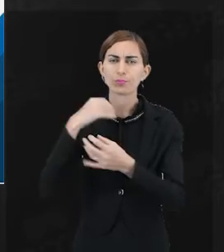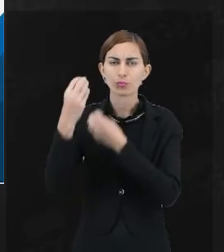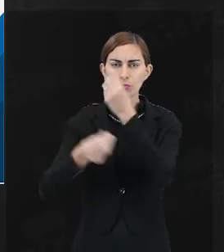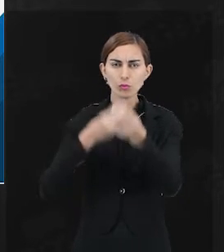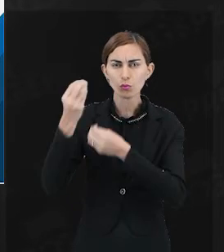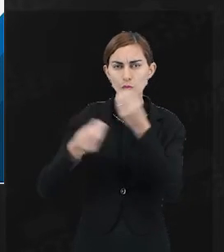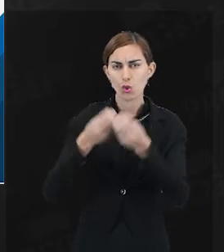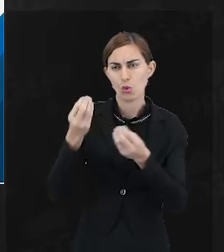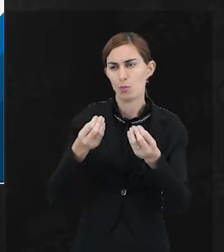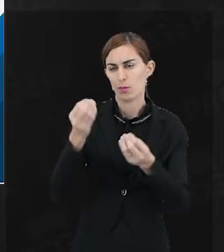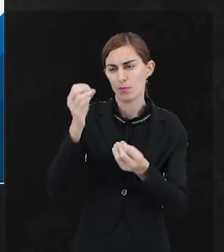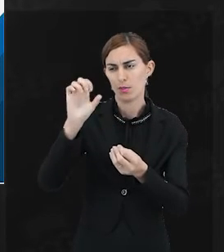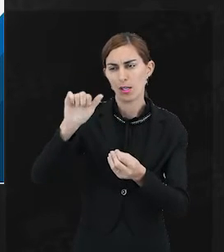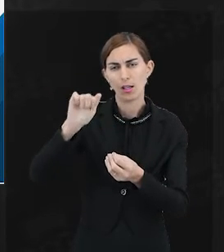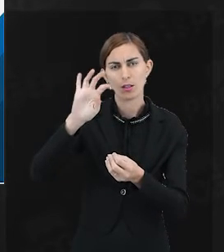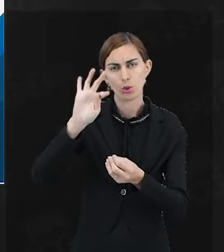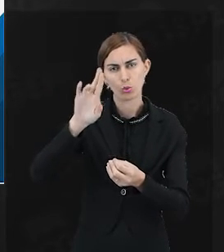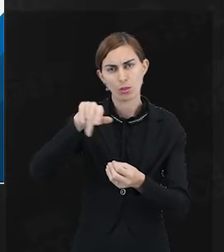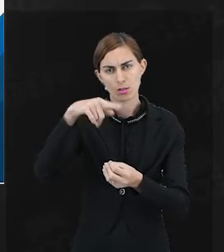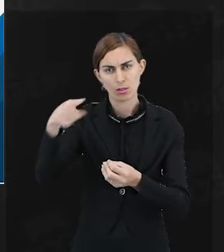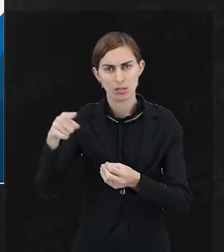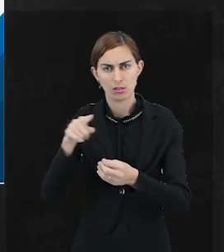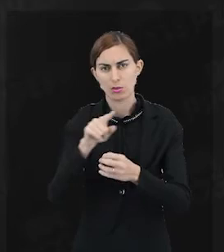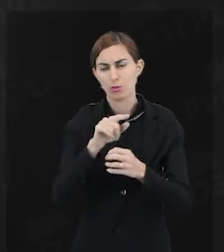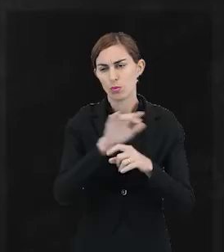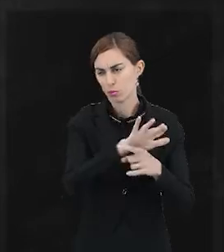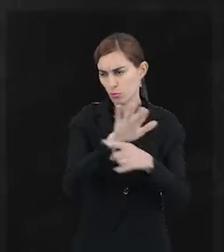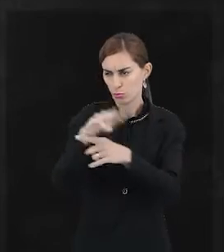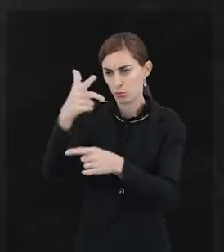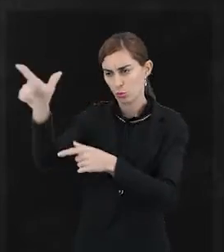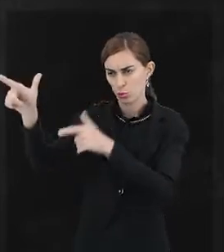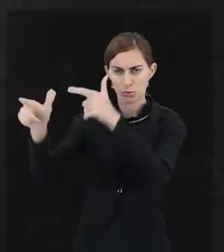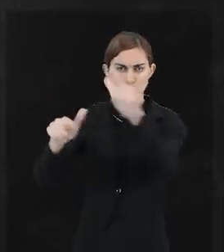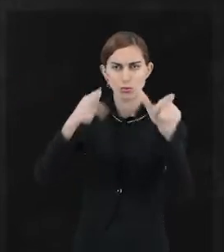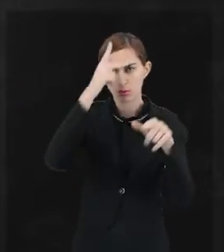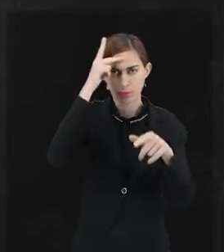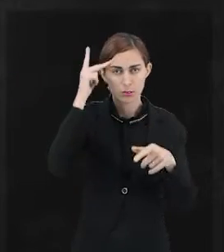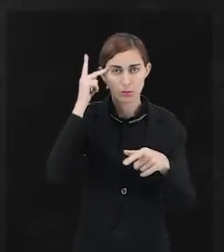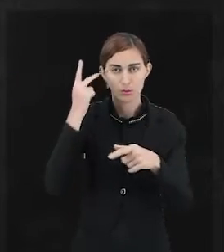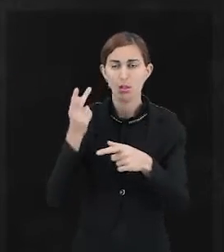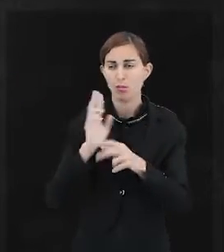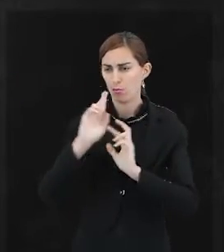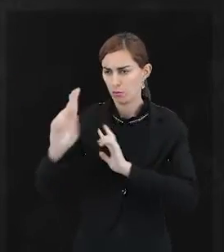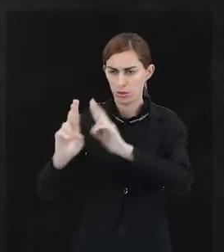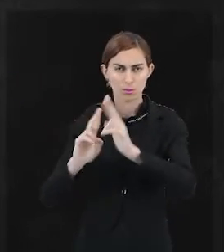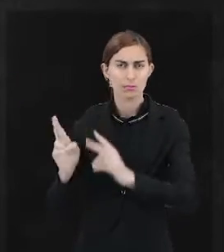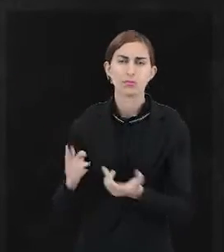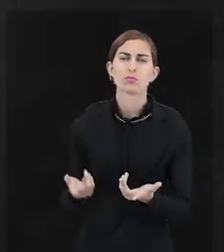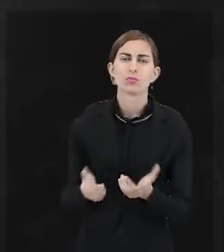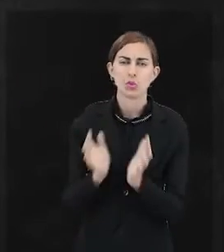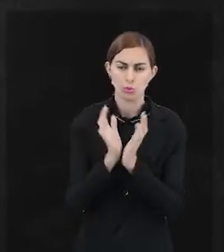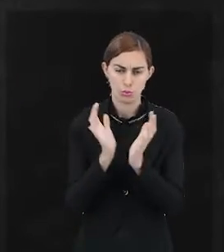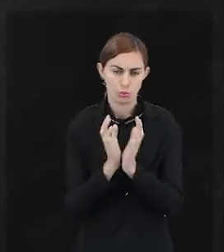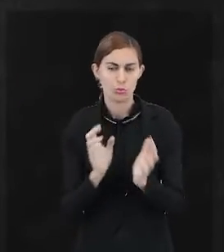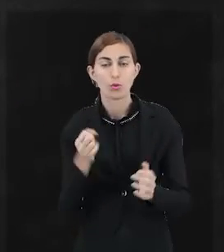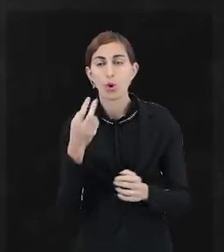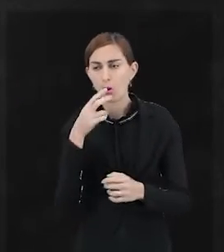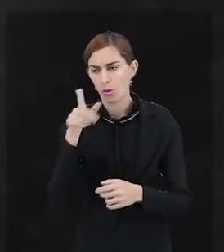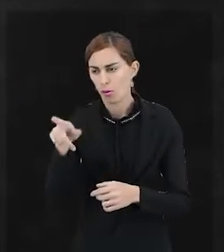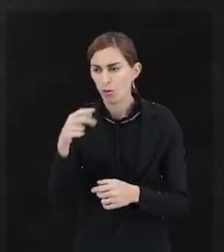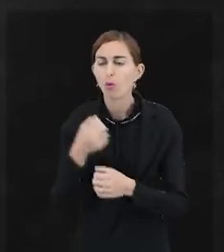sua atuação está afetando outras pessoas. É um retorno que você dá a essa pessoa ou esse grupo sobre,